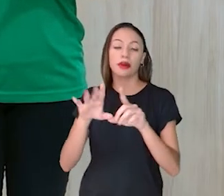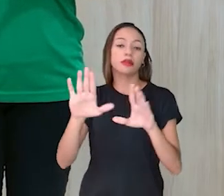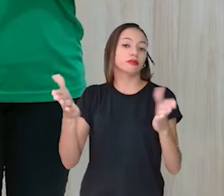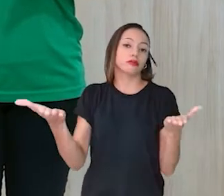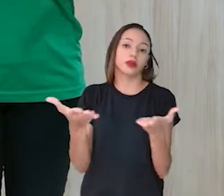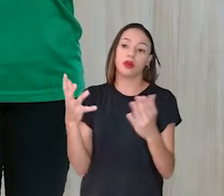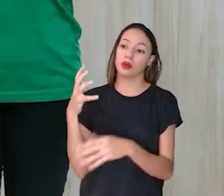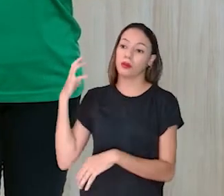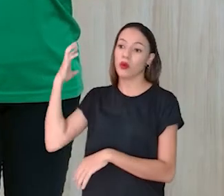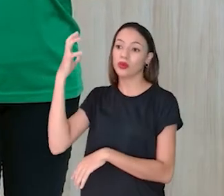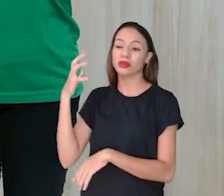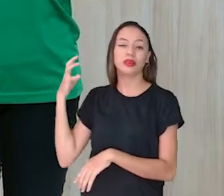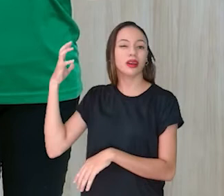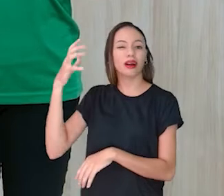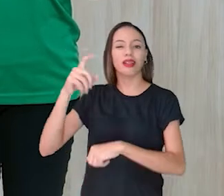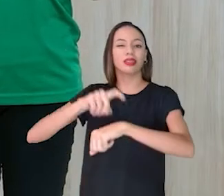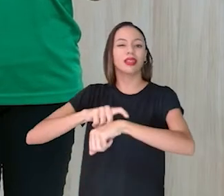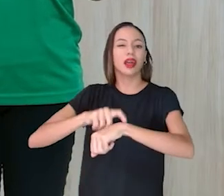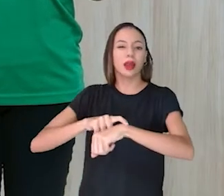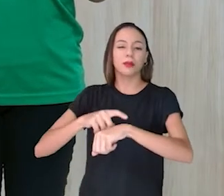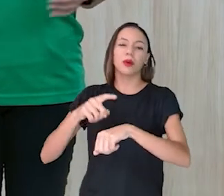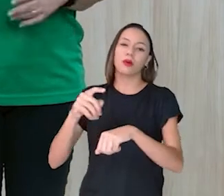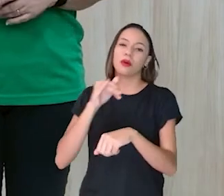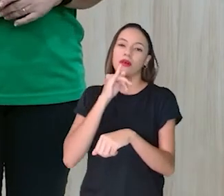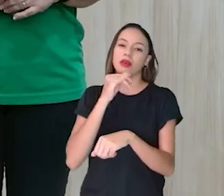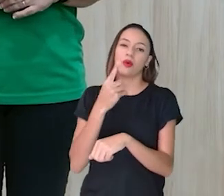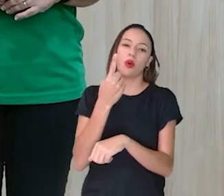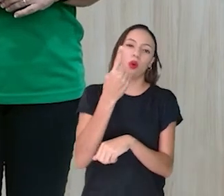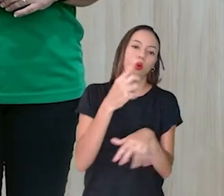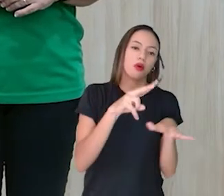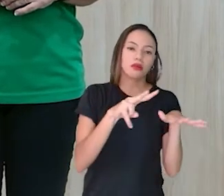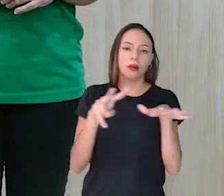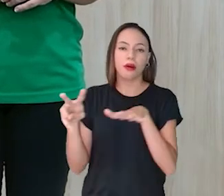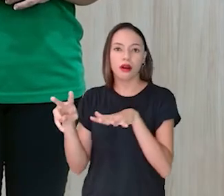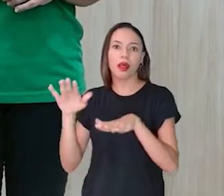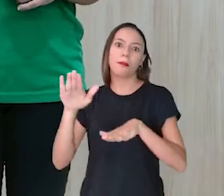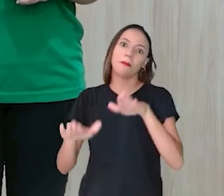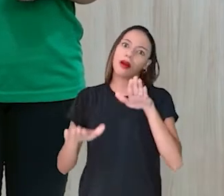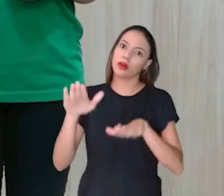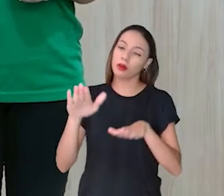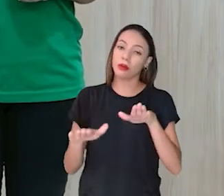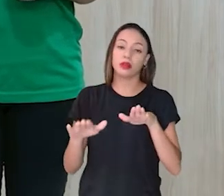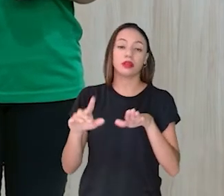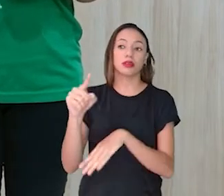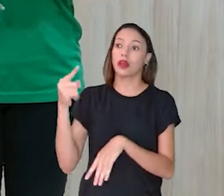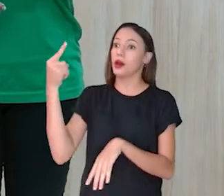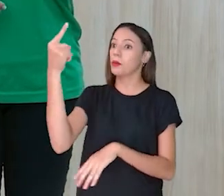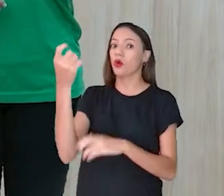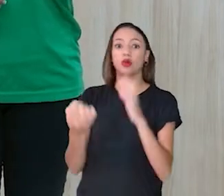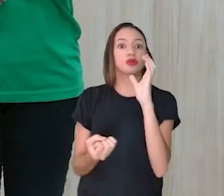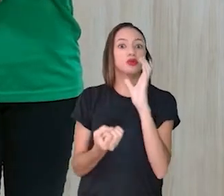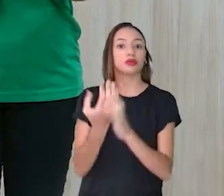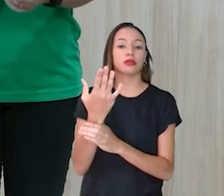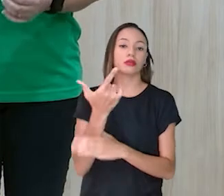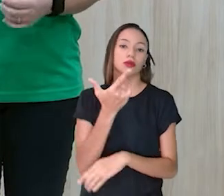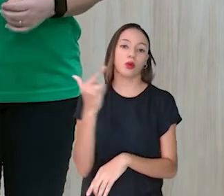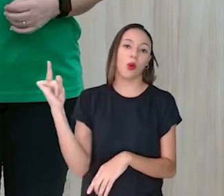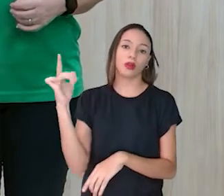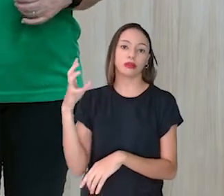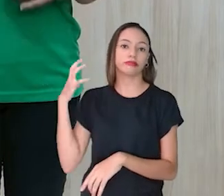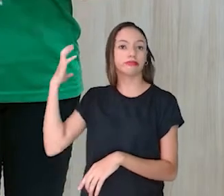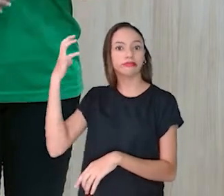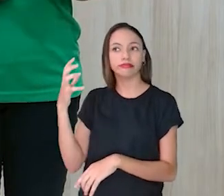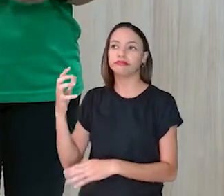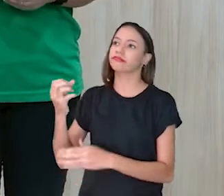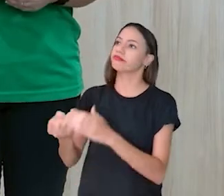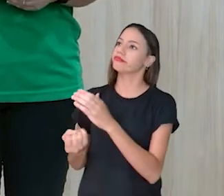não perdura muito mais que uma semana ou duas no máximo. Logo em seguida surge outra nova e em